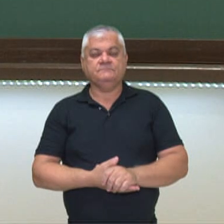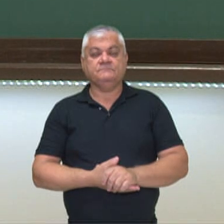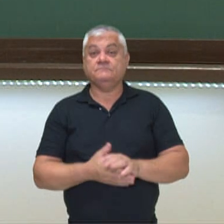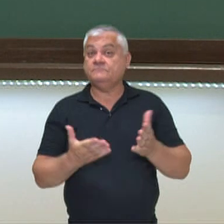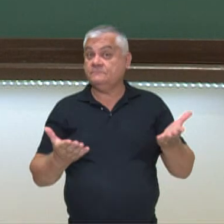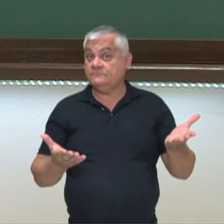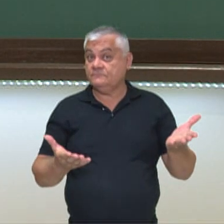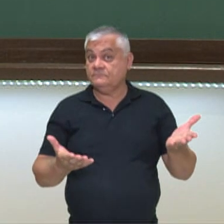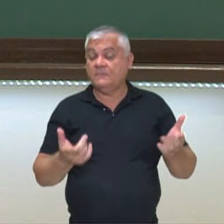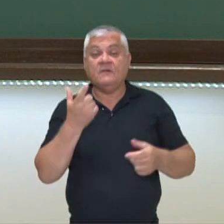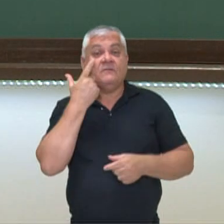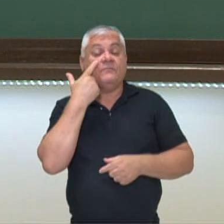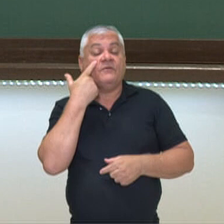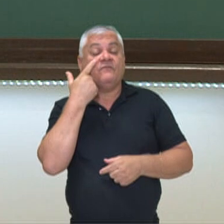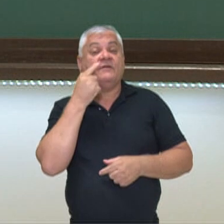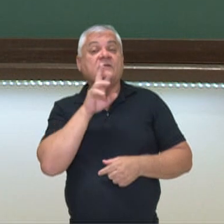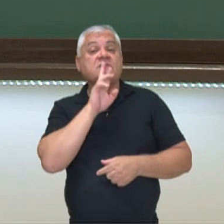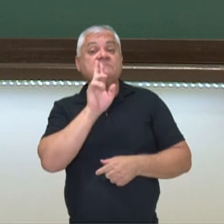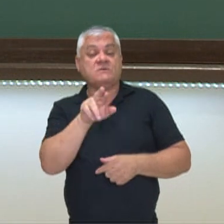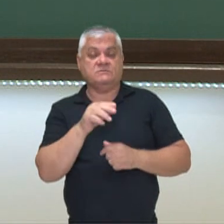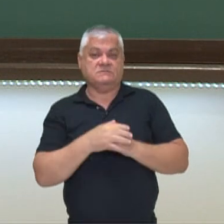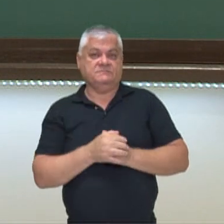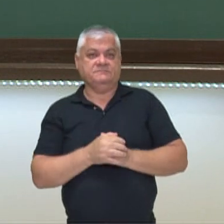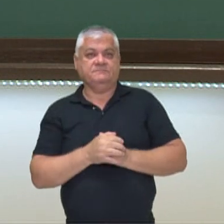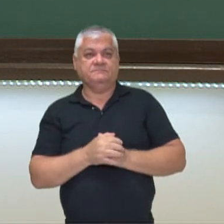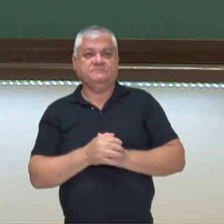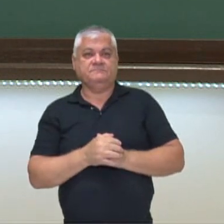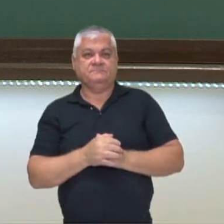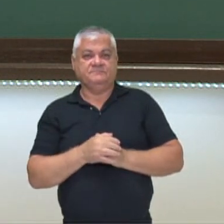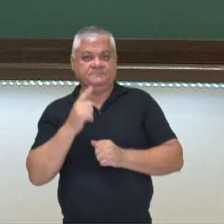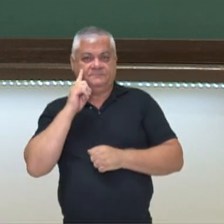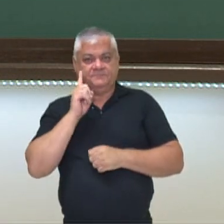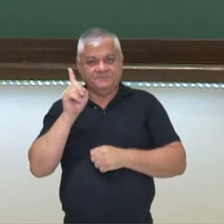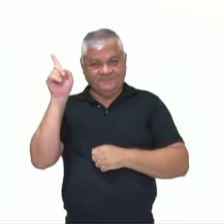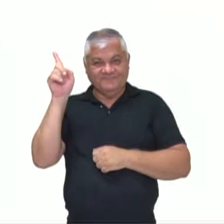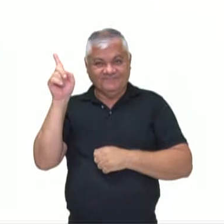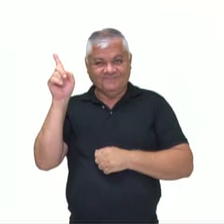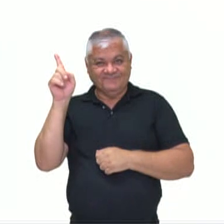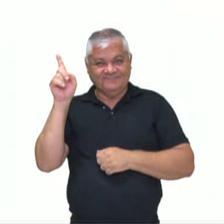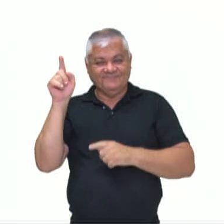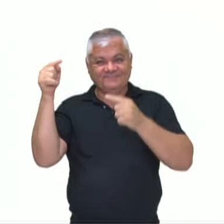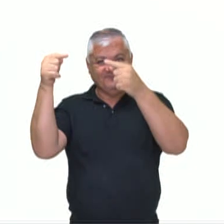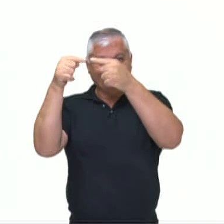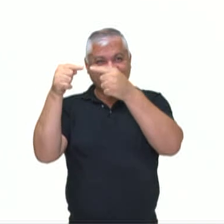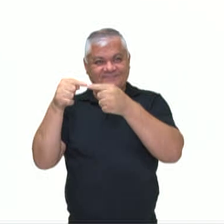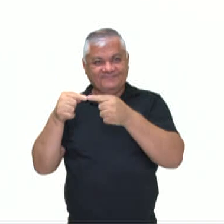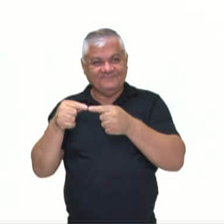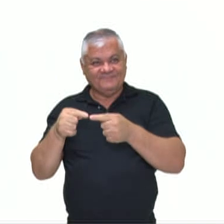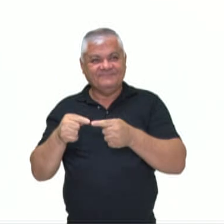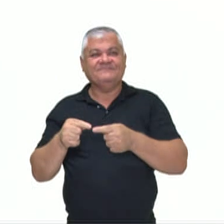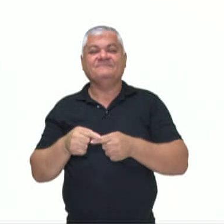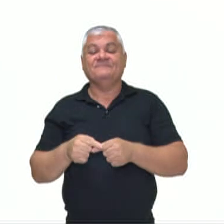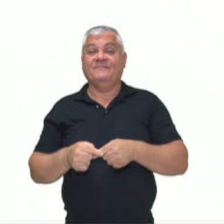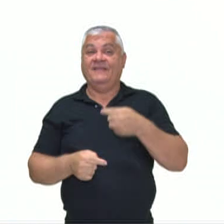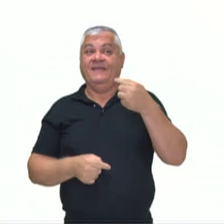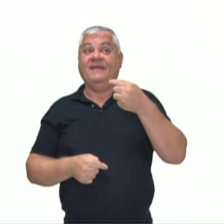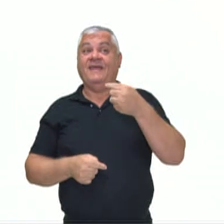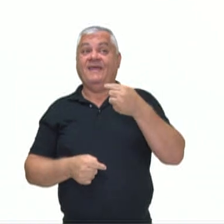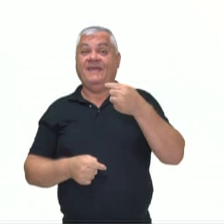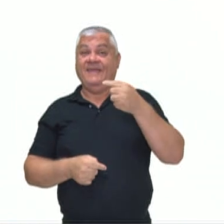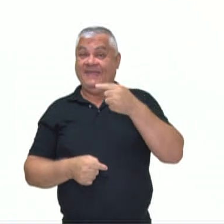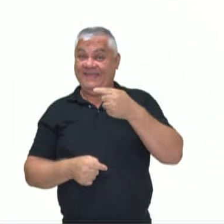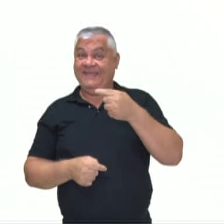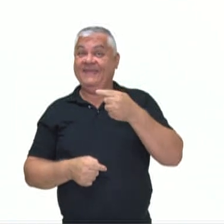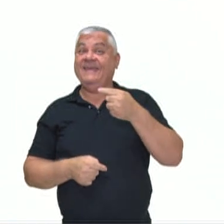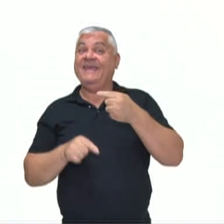A ver, então, vamos a corrigir? Muito bem. Olha lá. Ele é mi nuevo vecino. Quer